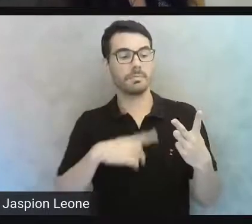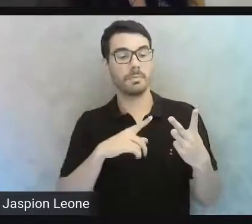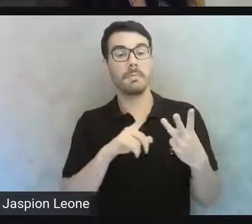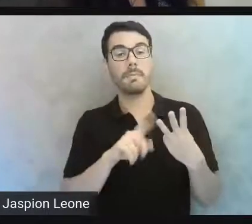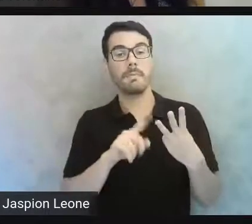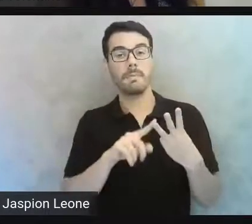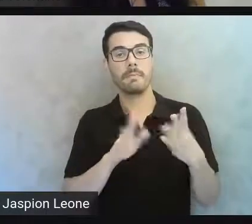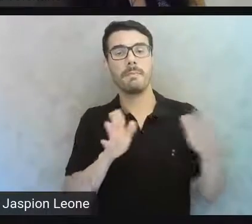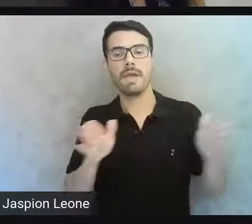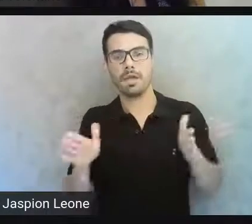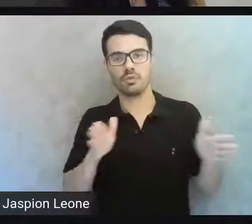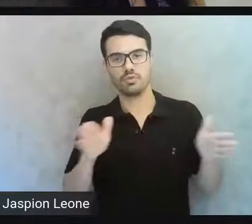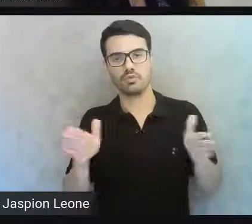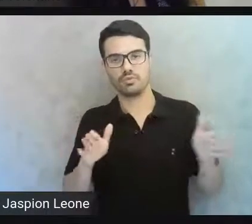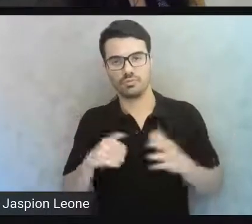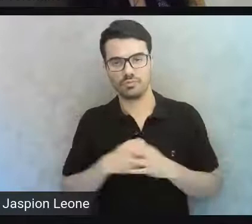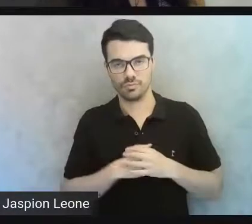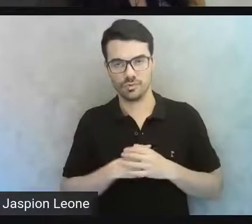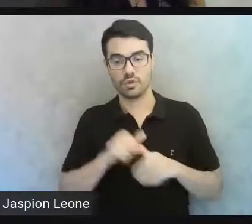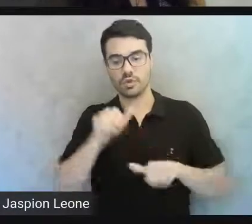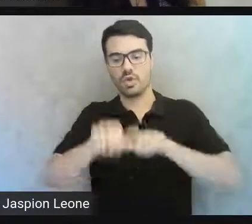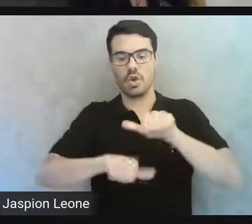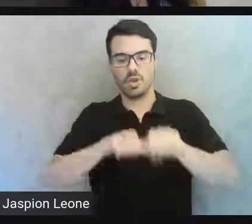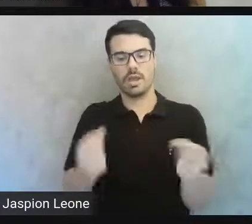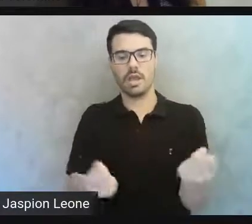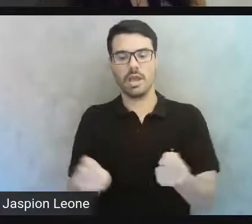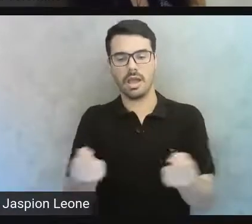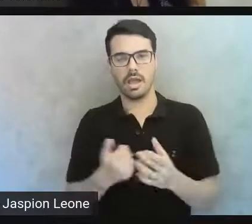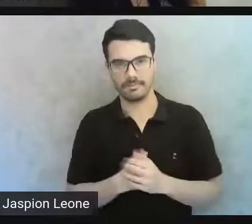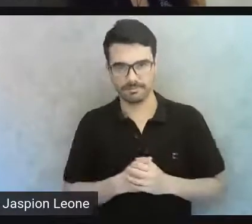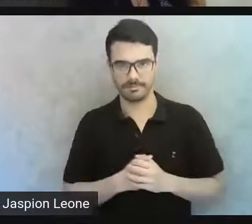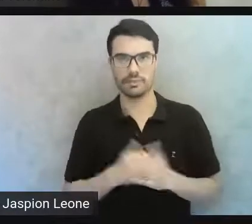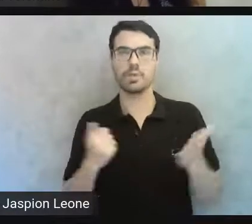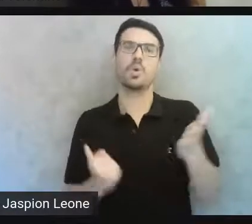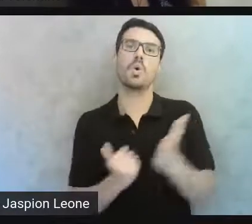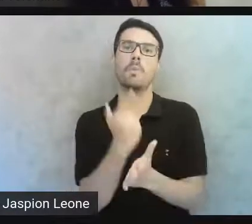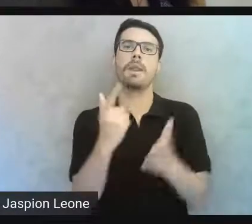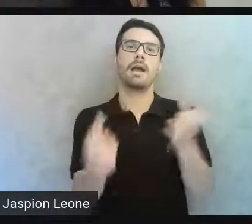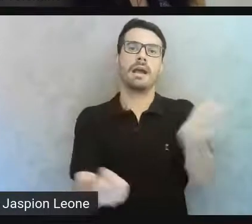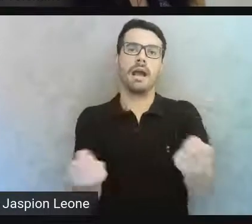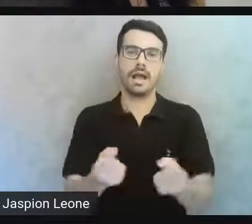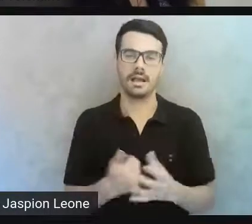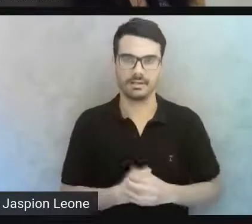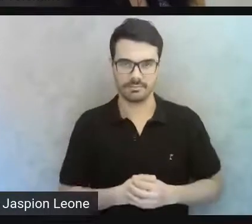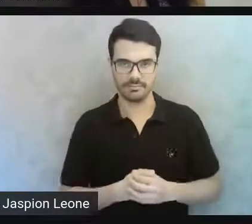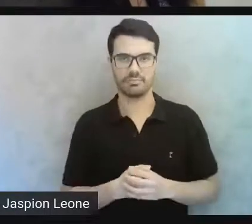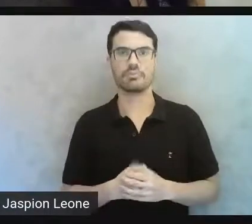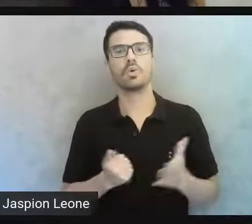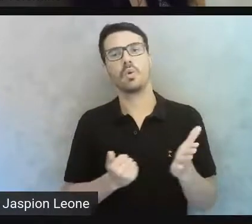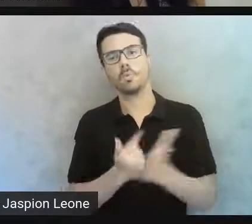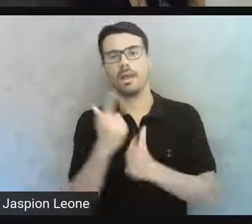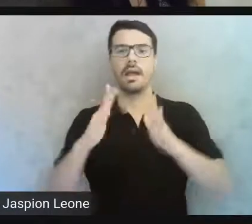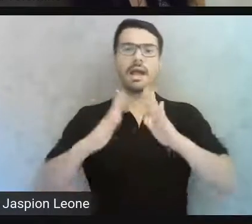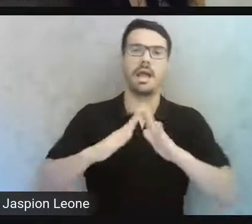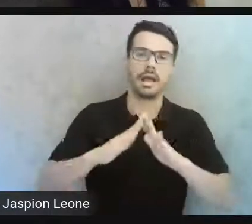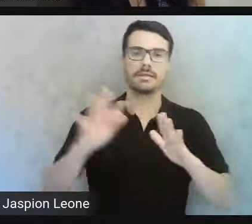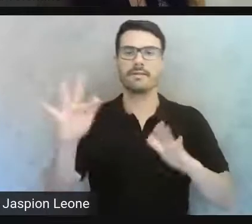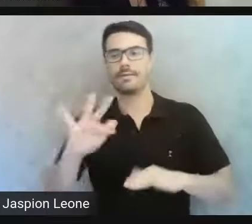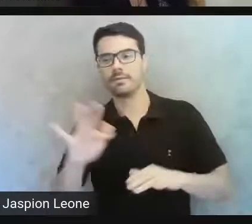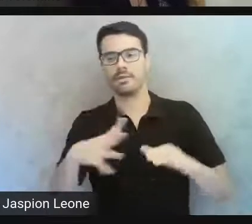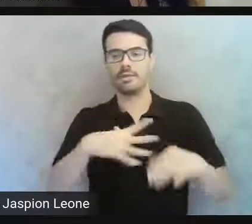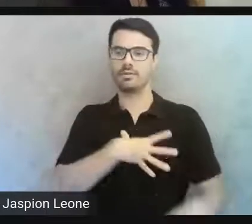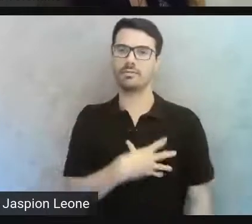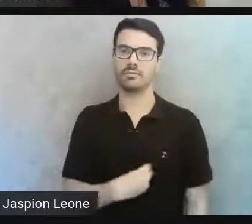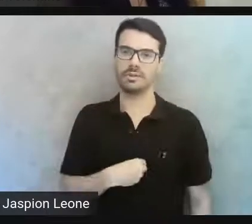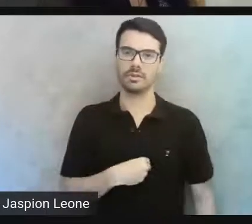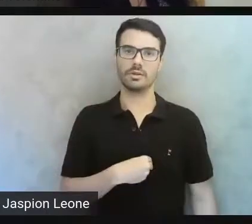talvez a troca de um carro, a compra de uma casa, um curso no exterior, faculdade dos filhos, né, são objetivos aí até